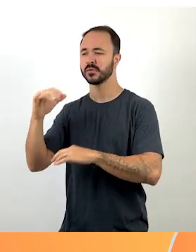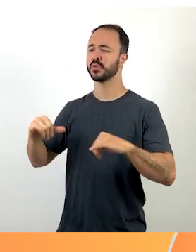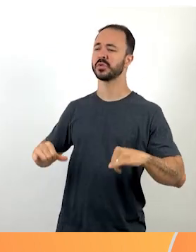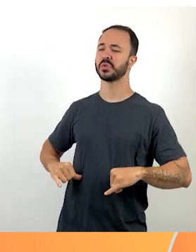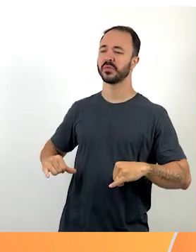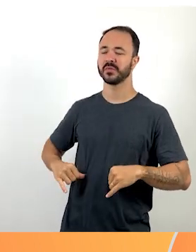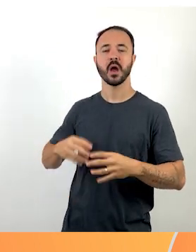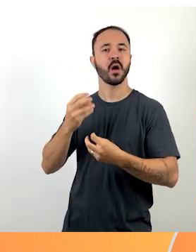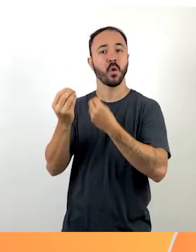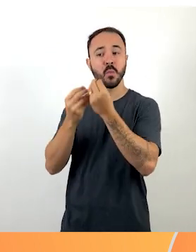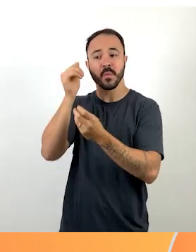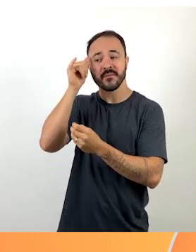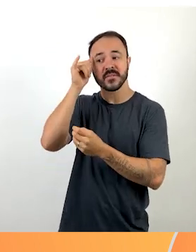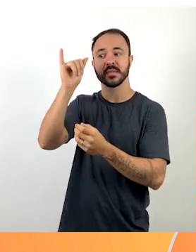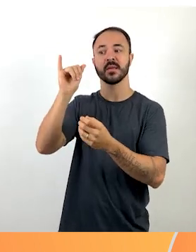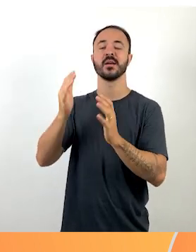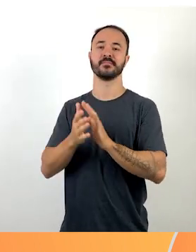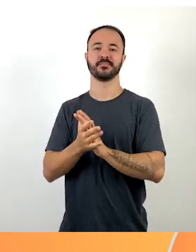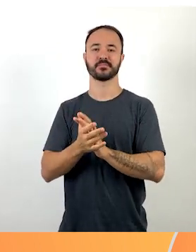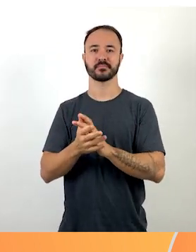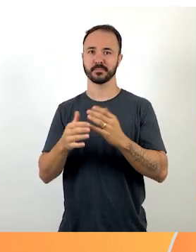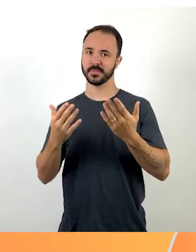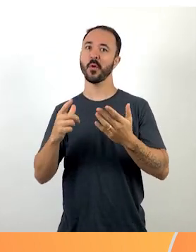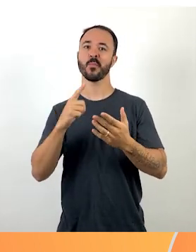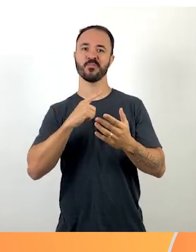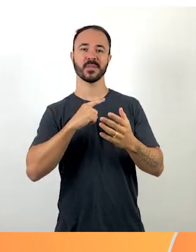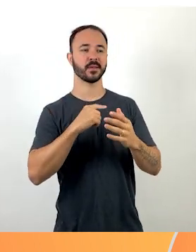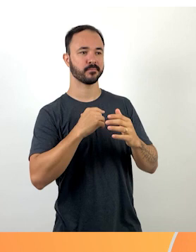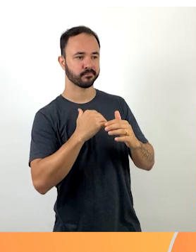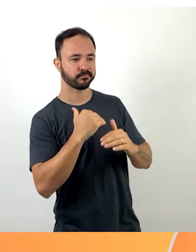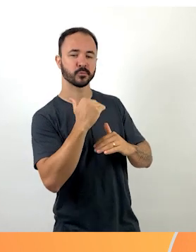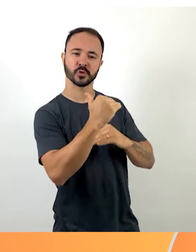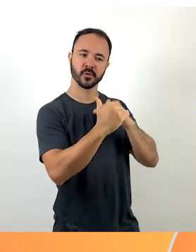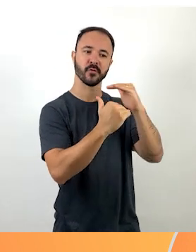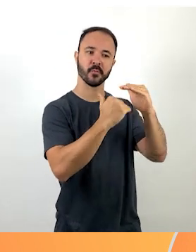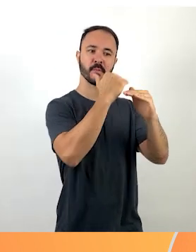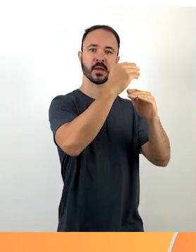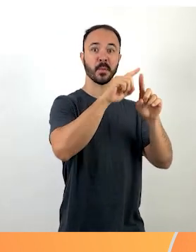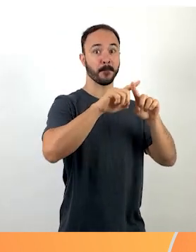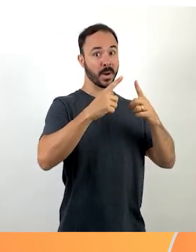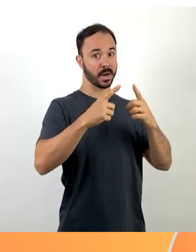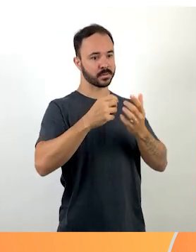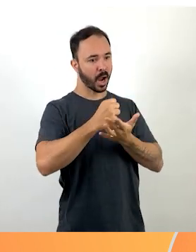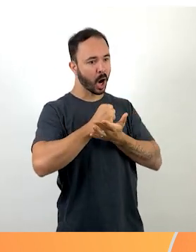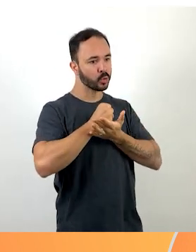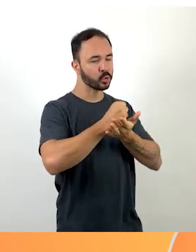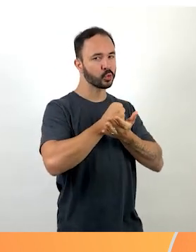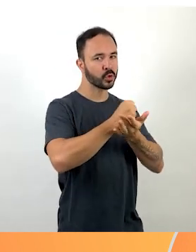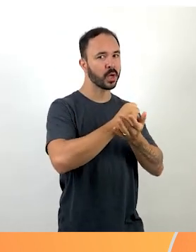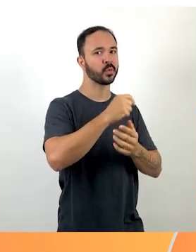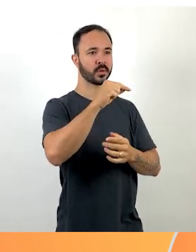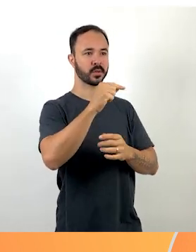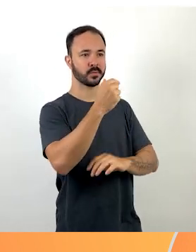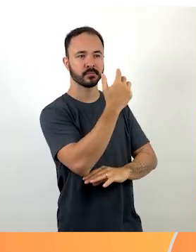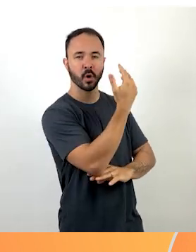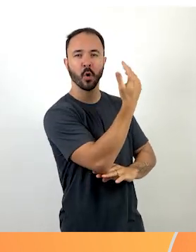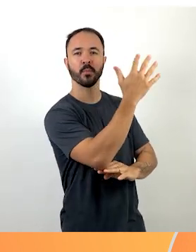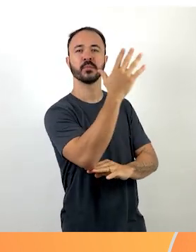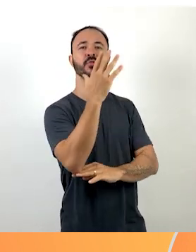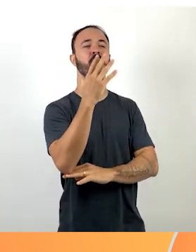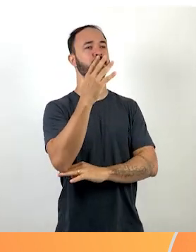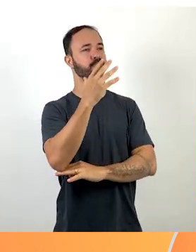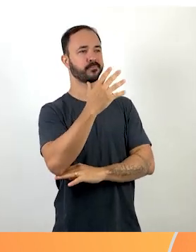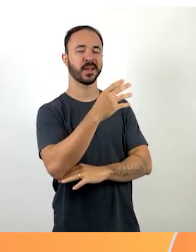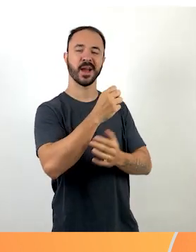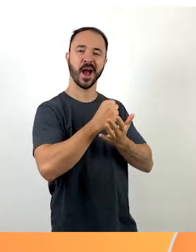desenvolvimento que faz com que haja a proteção dos recursos. Ou seja, eu tenho um desenvolvimento que não esgota os recursos para o